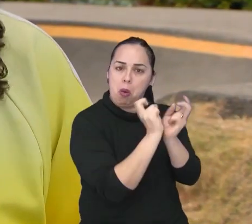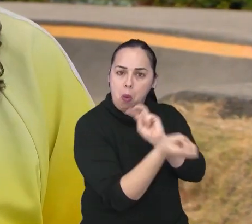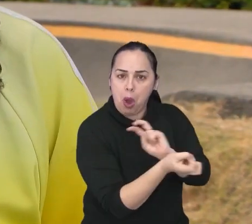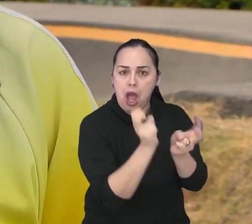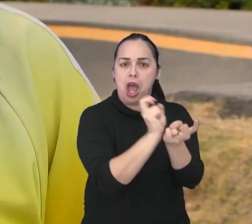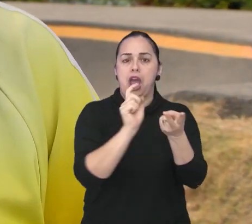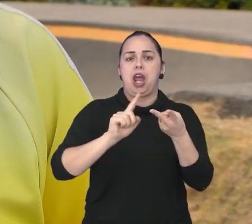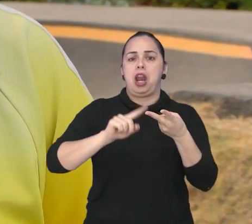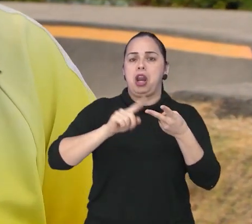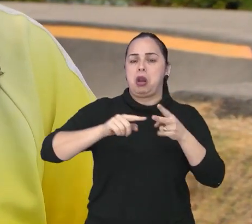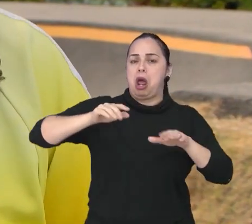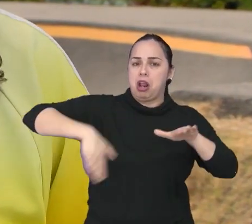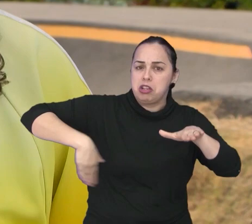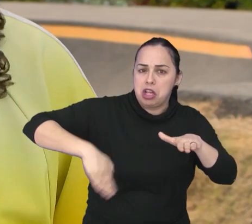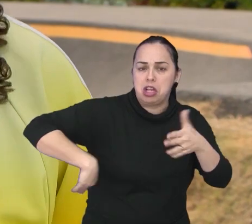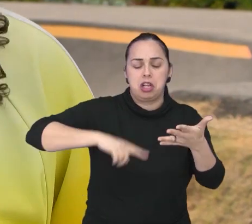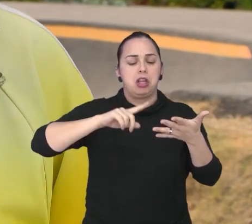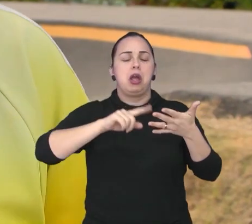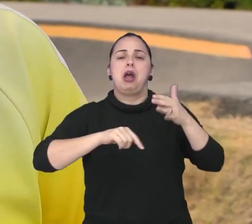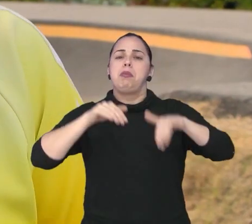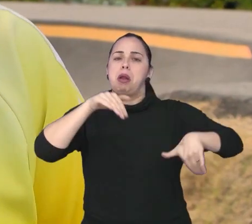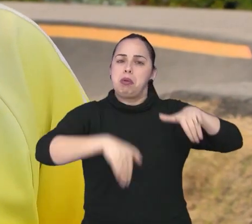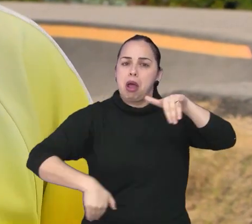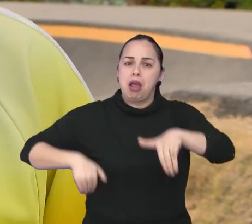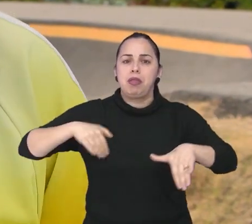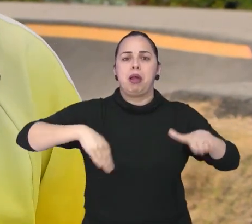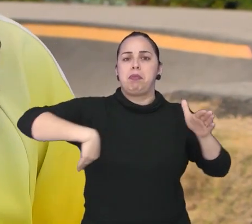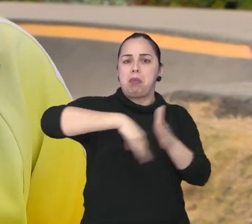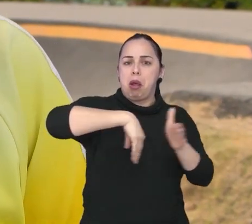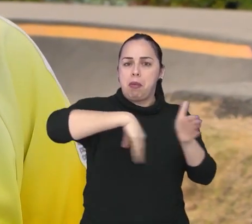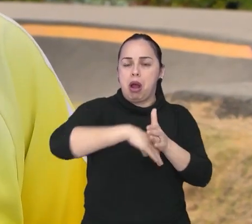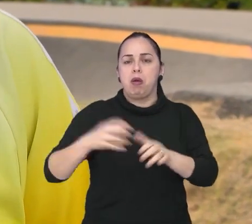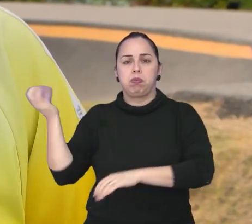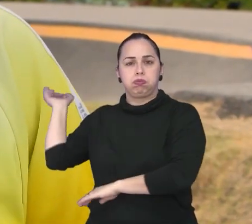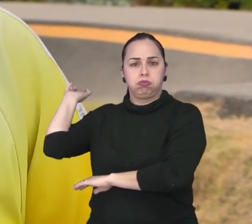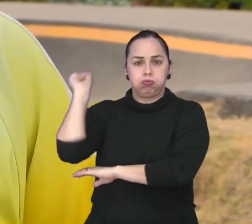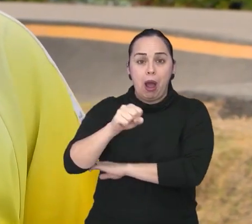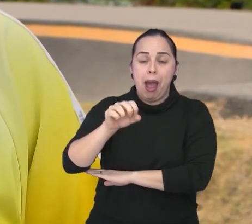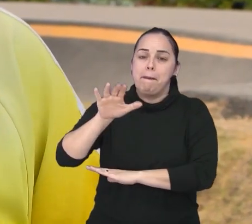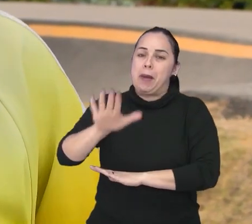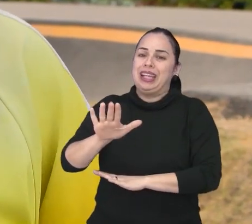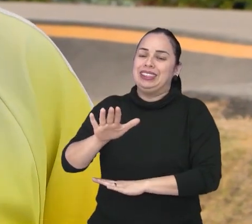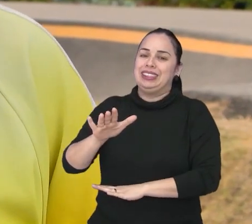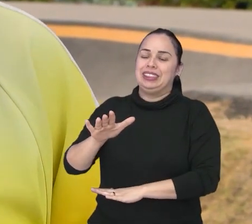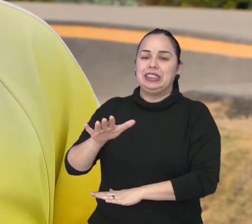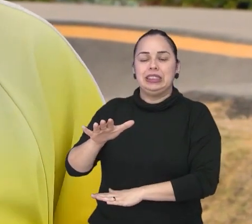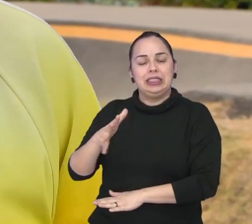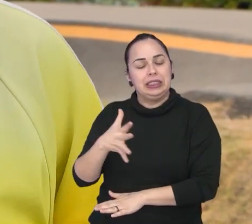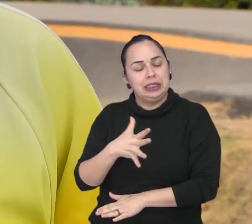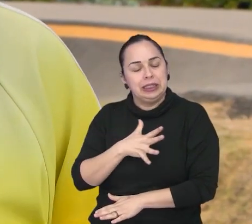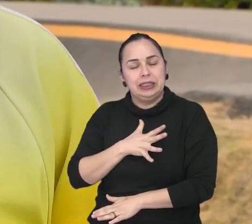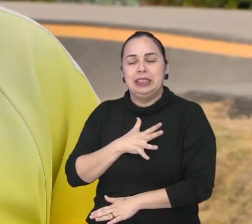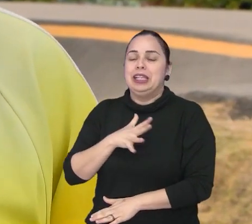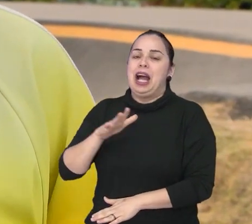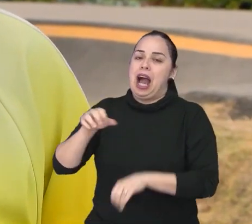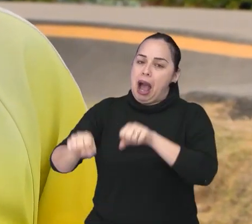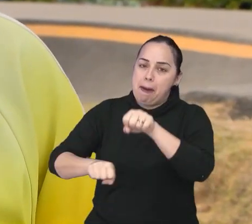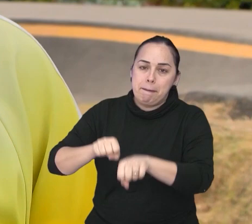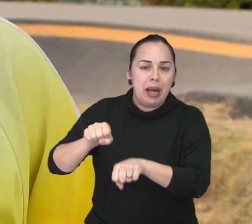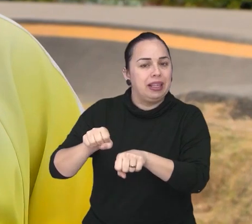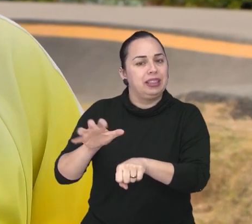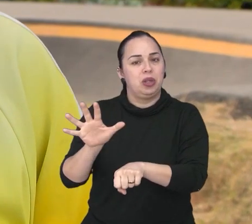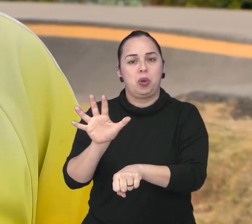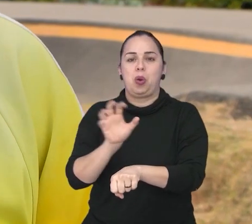capoeira, natação, joguei futebol, joguei handebol. E na bike aí que foi